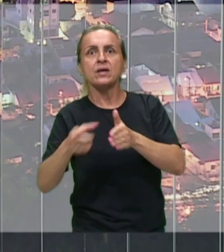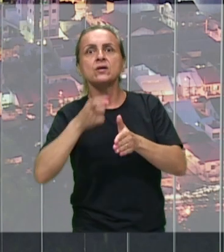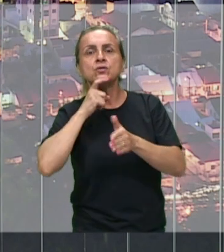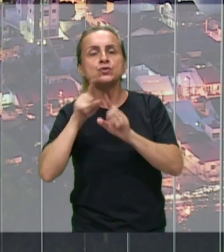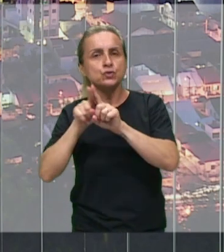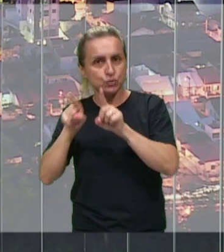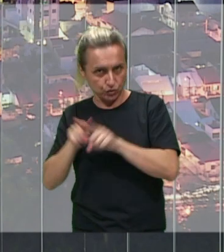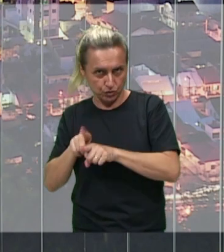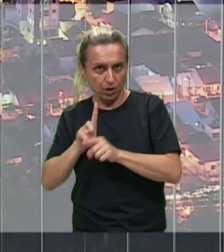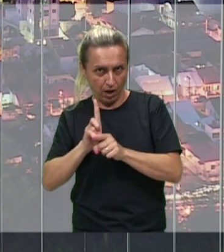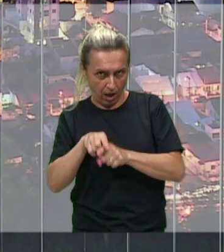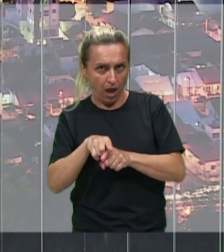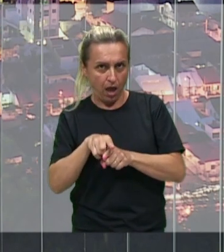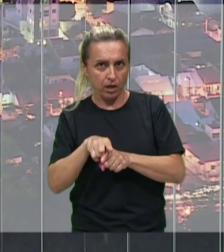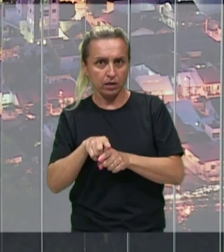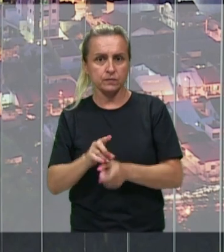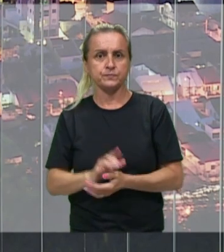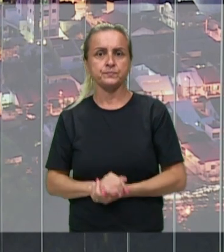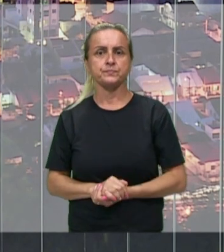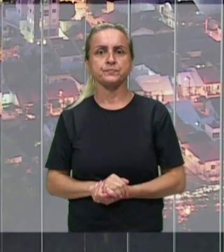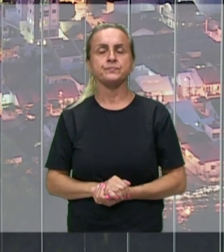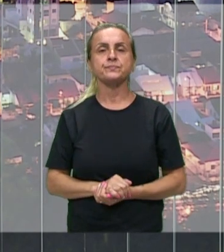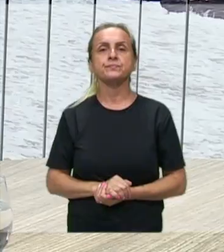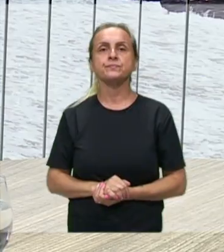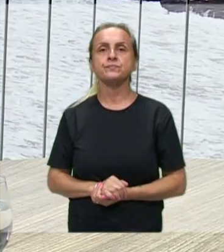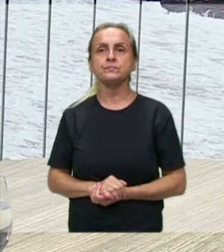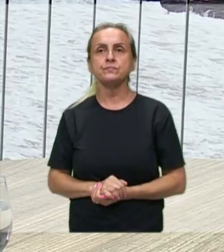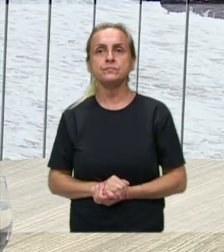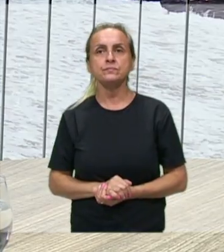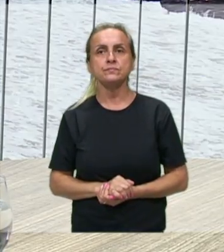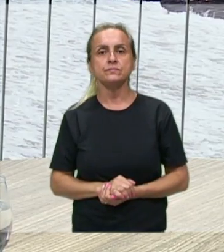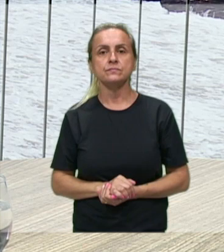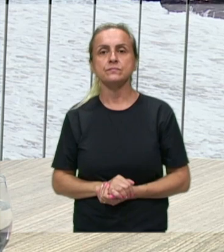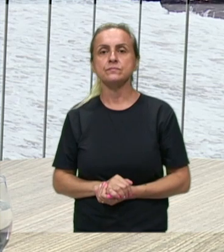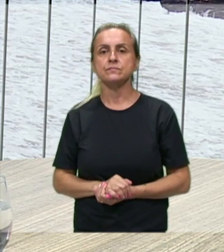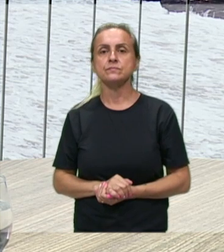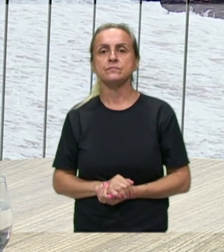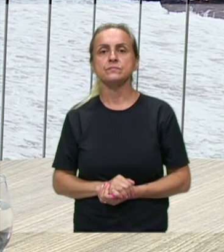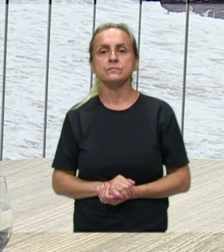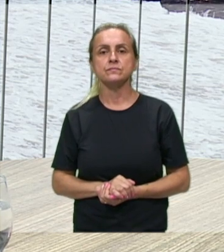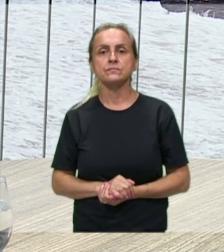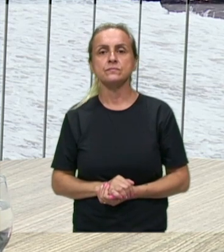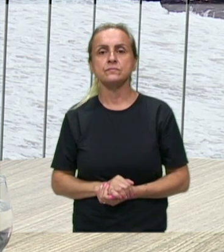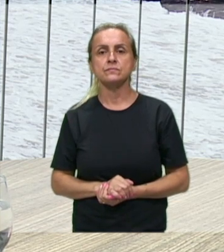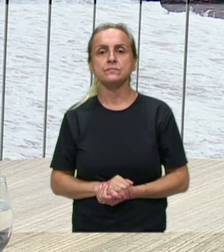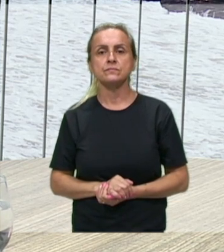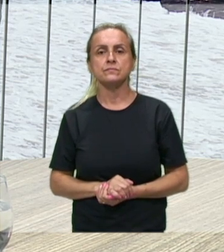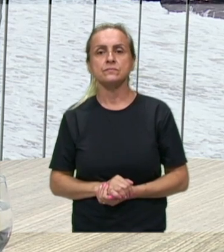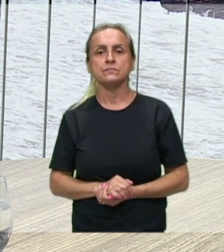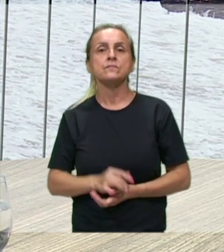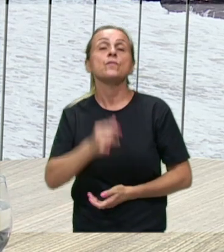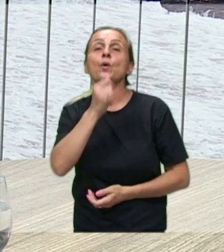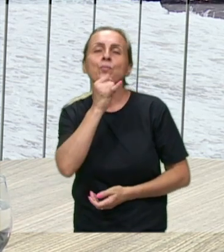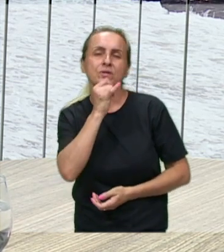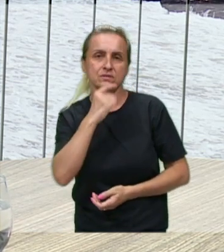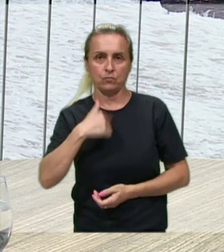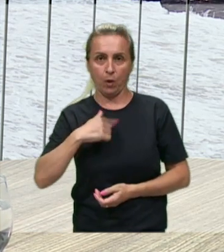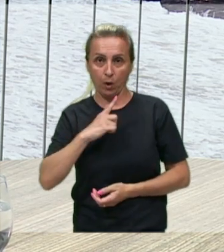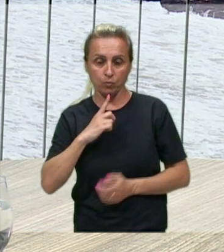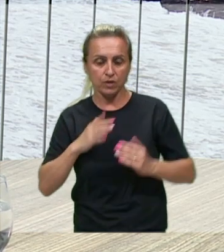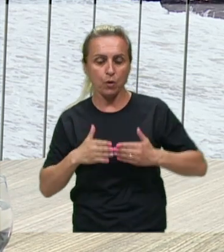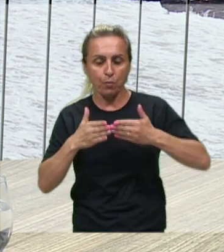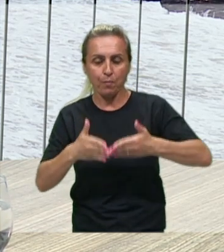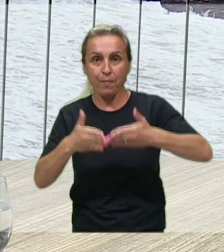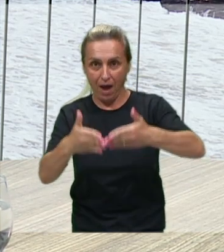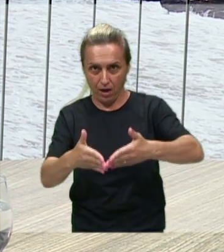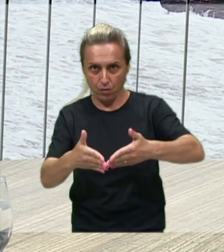pensando em direcionar essas capacitações. Como é que trabalha o barco? Vamos dar um barco que eu tenho de sardinha. Trabalha 20